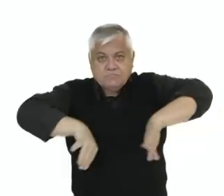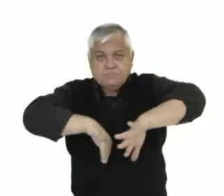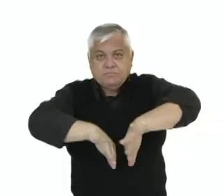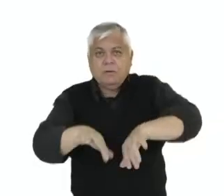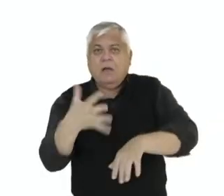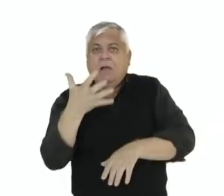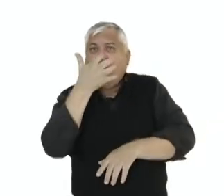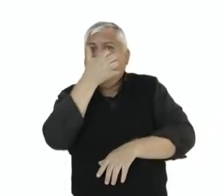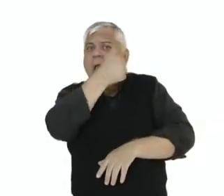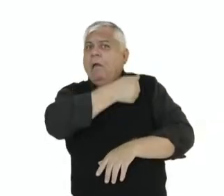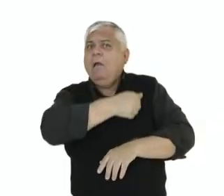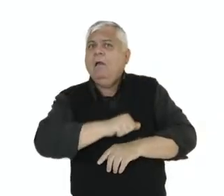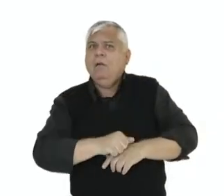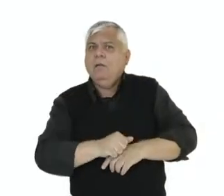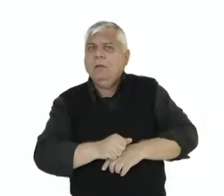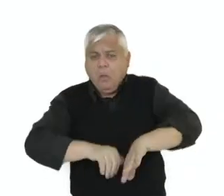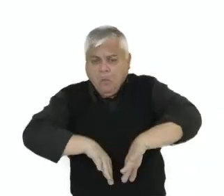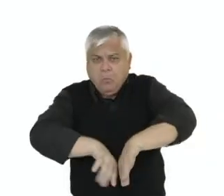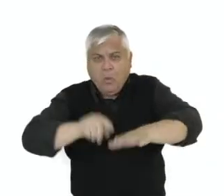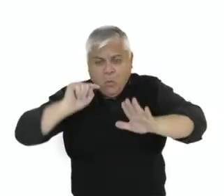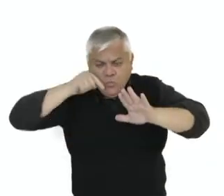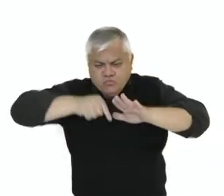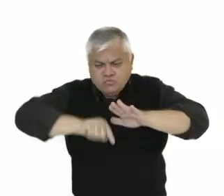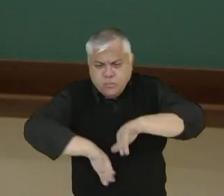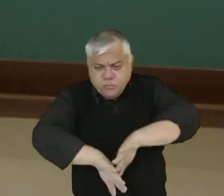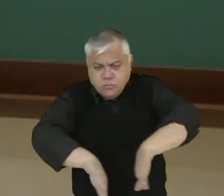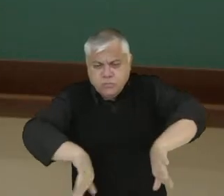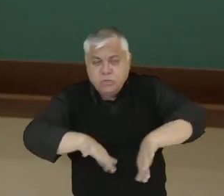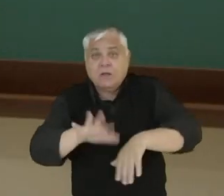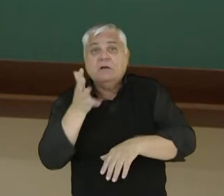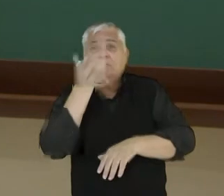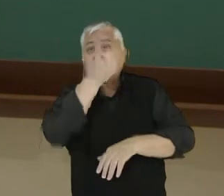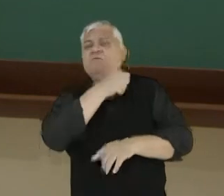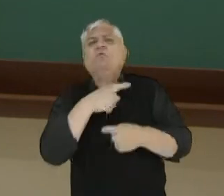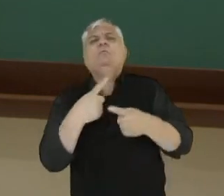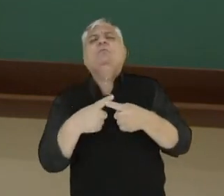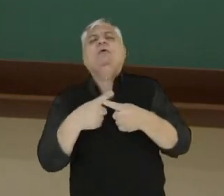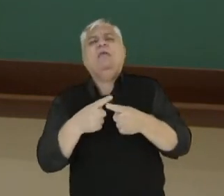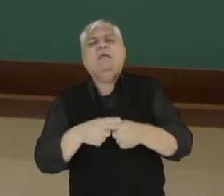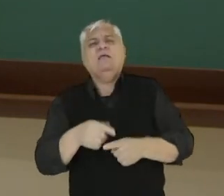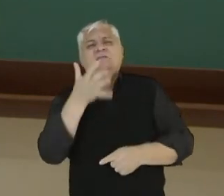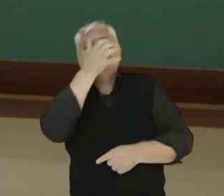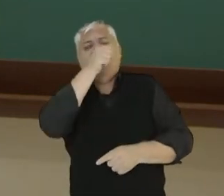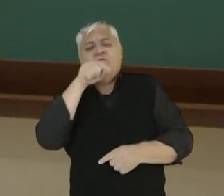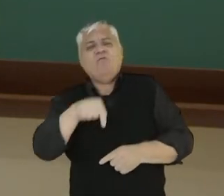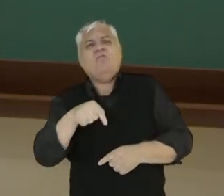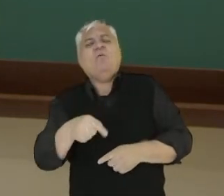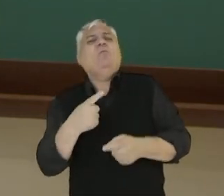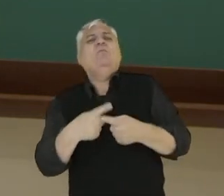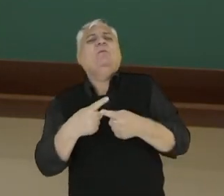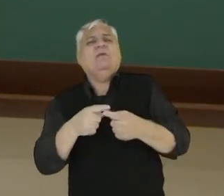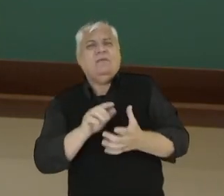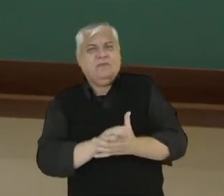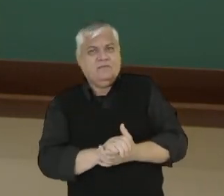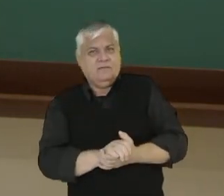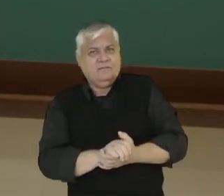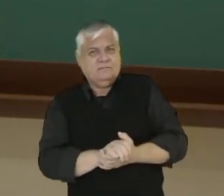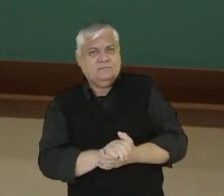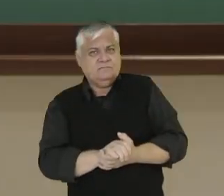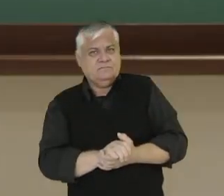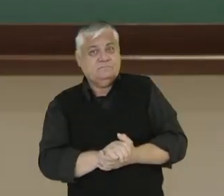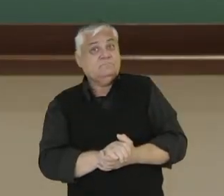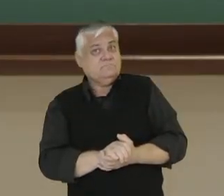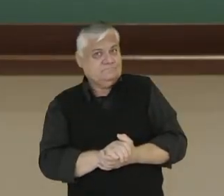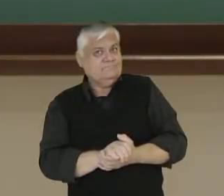a tal tragédia. Utilize os conceitos de refração e justifique fisicamente como eles se salvaram.